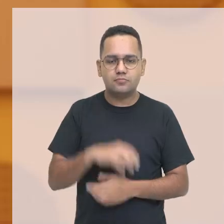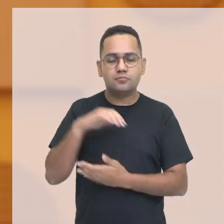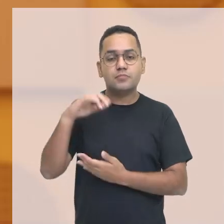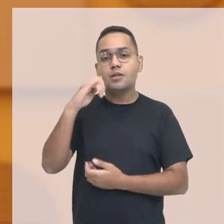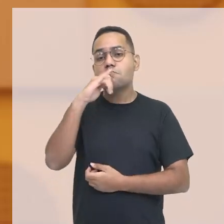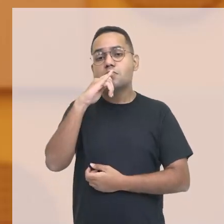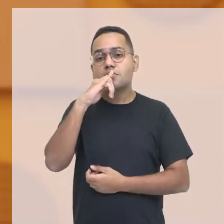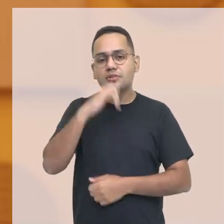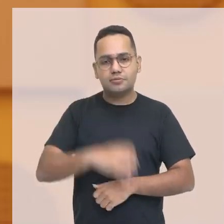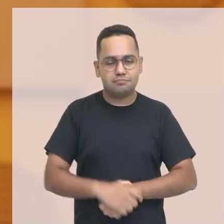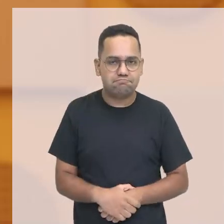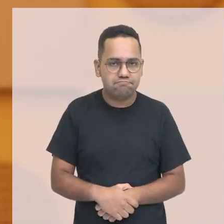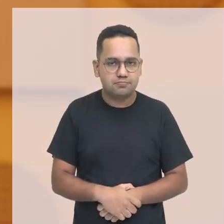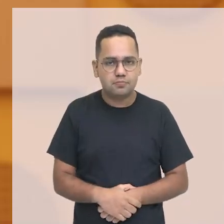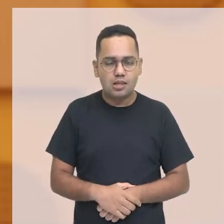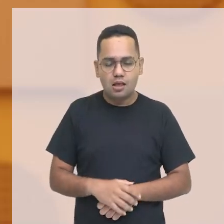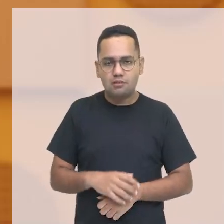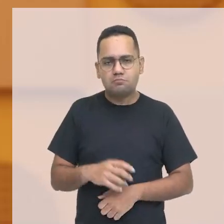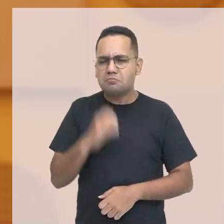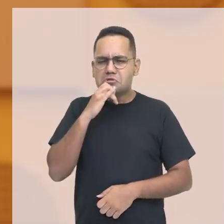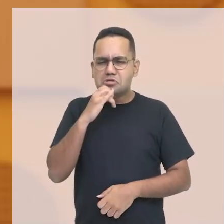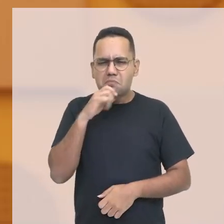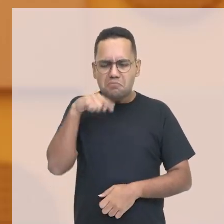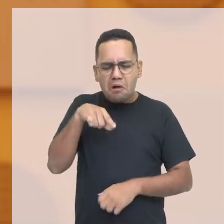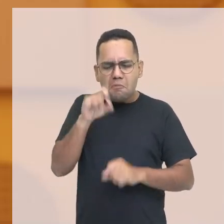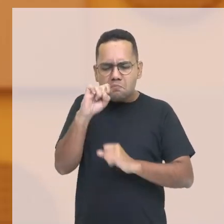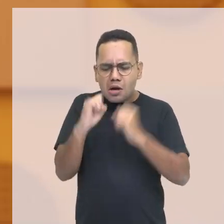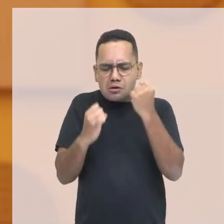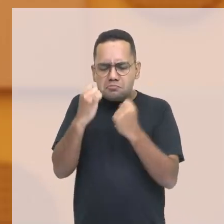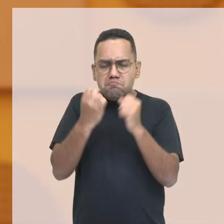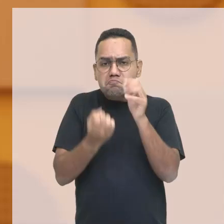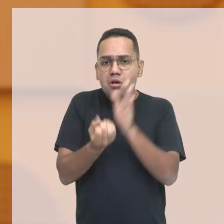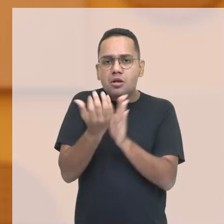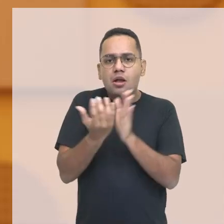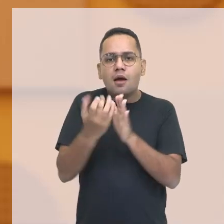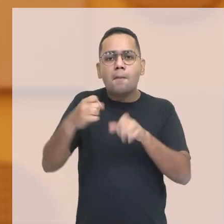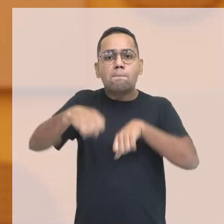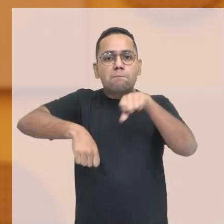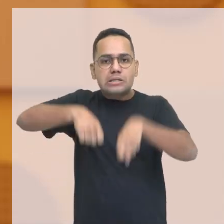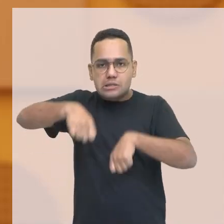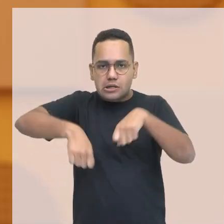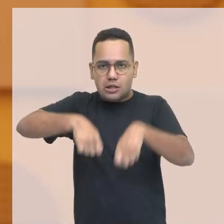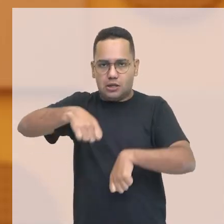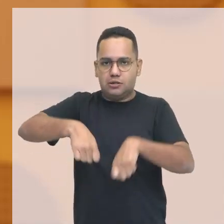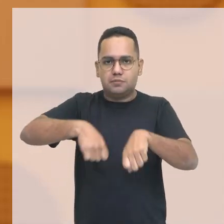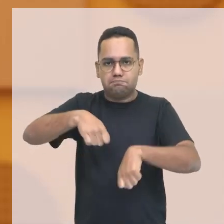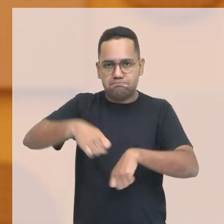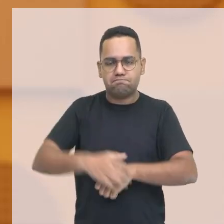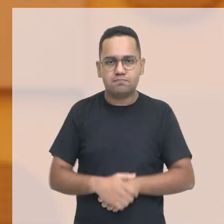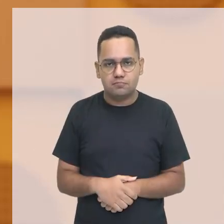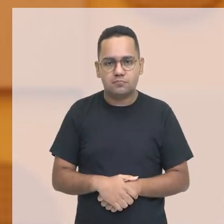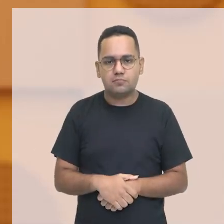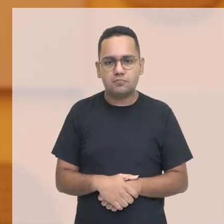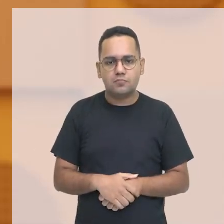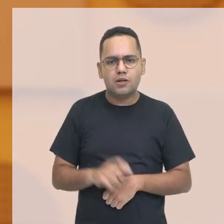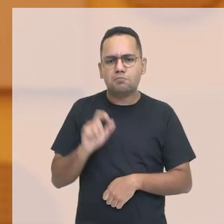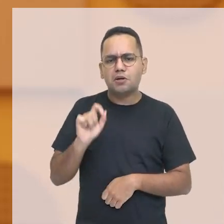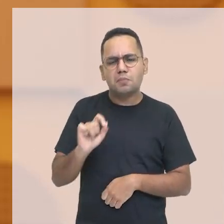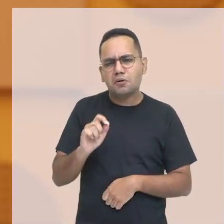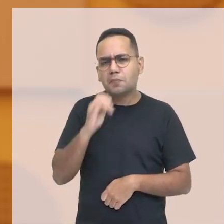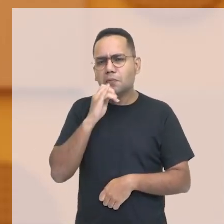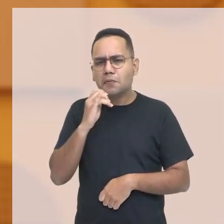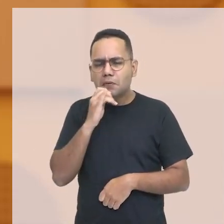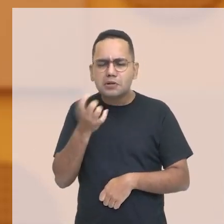que produza bicicletas. Ela produz bicicletas para suprir o mercado europeu.